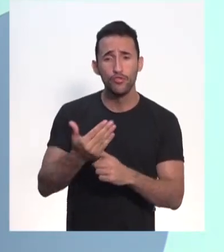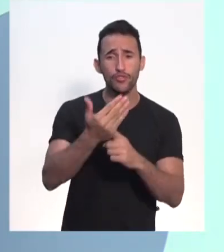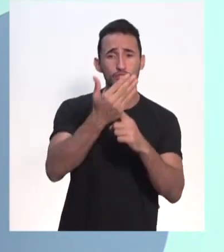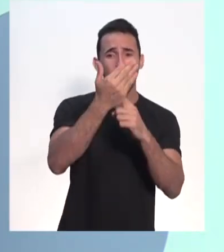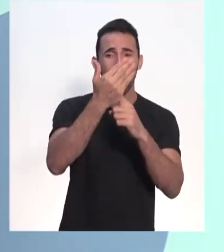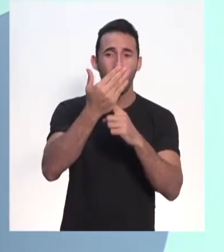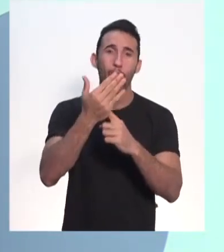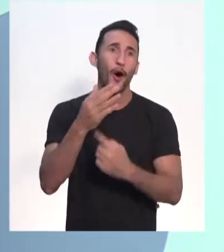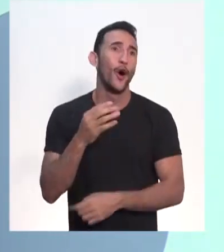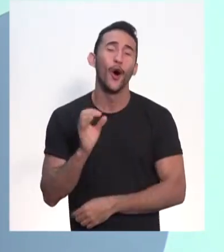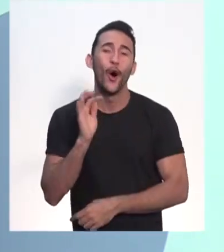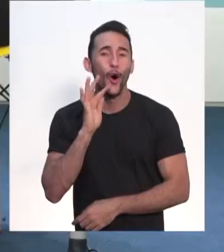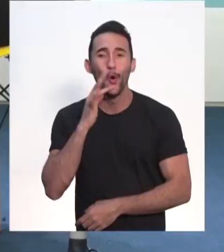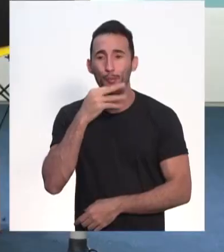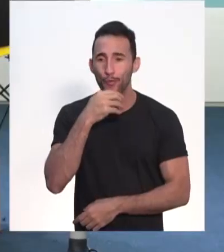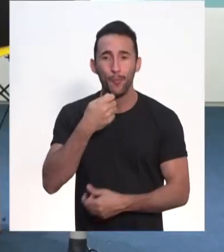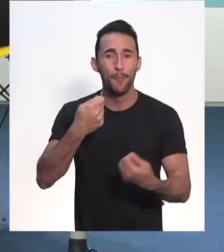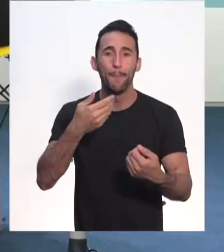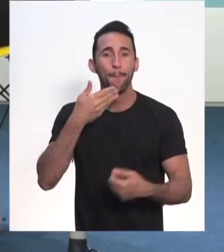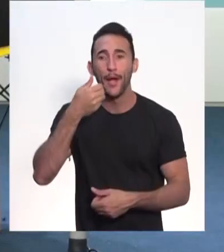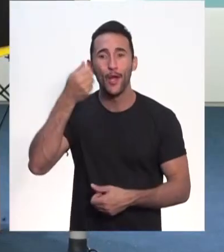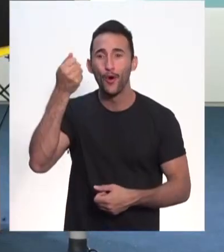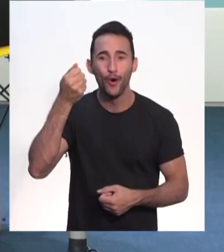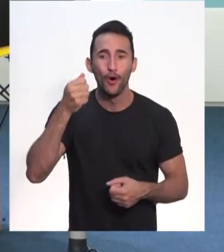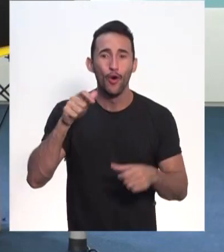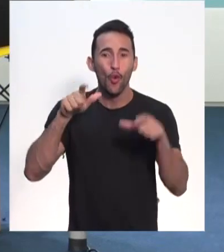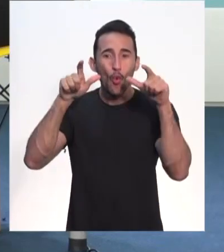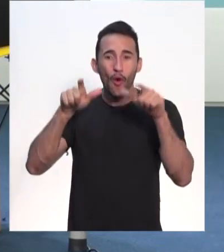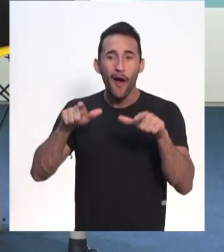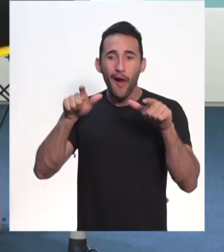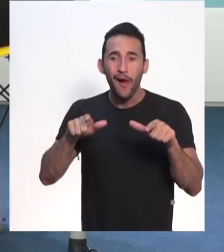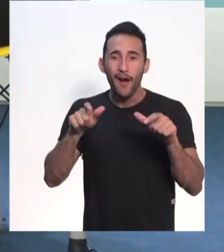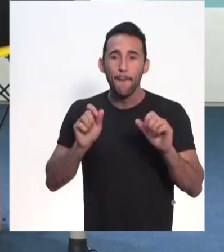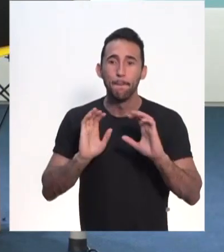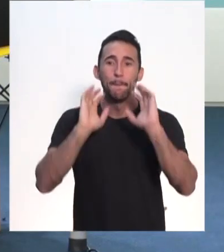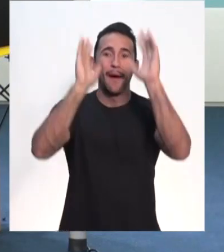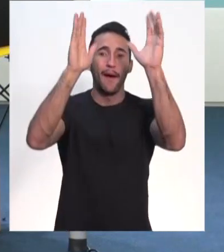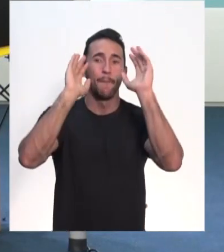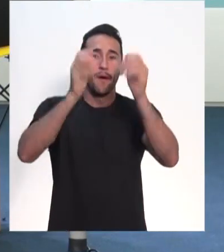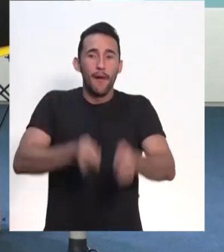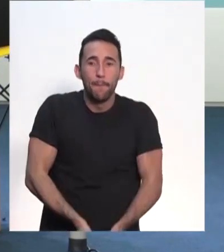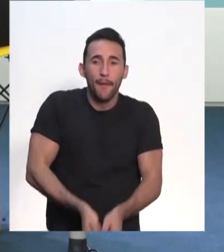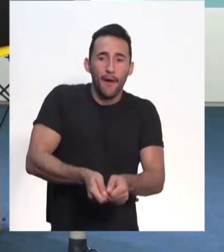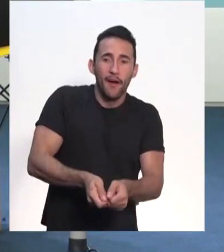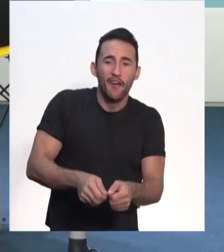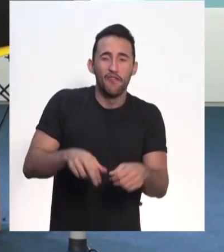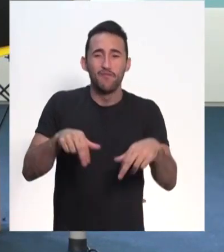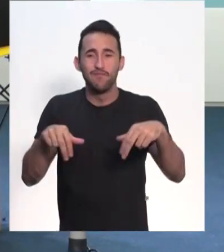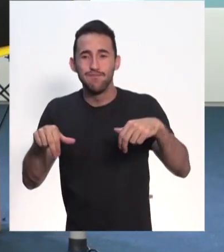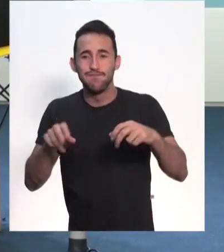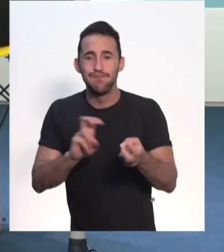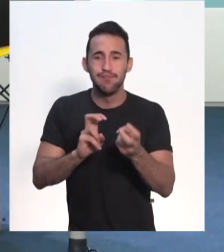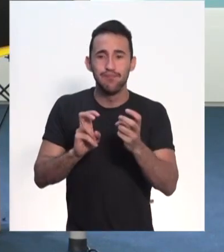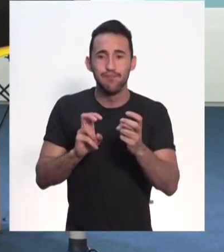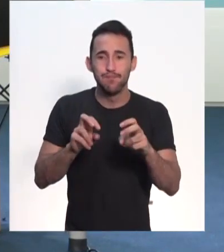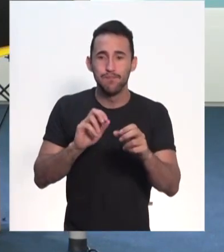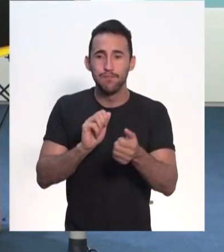e tem muito presente os multiletramentos. Então, é muito importante que, neste momento, a